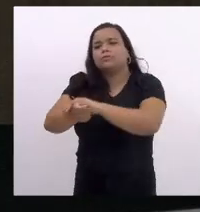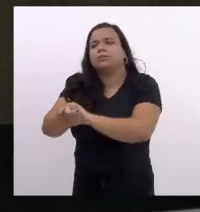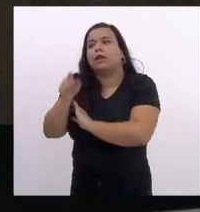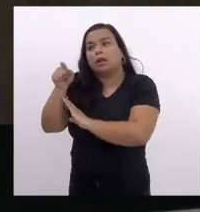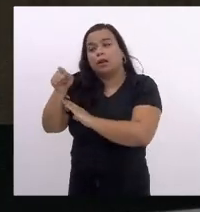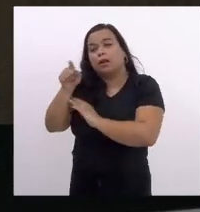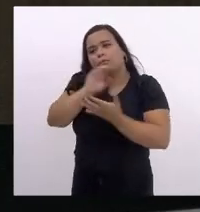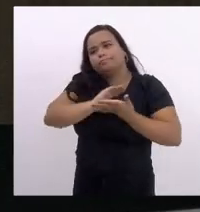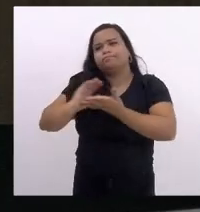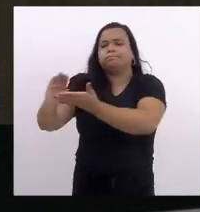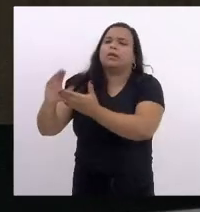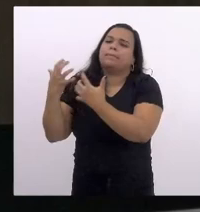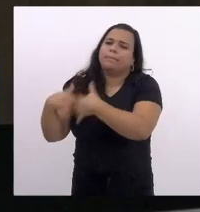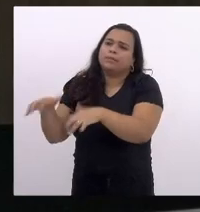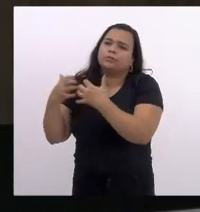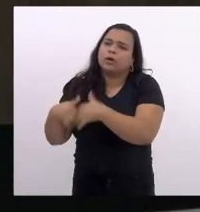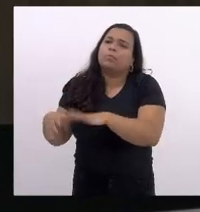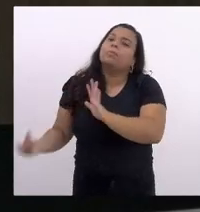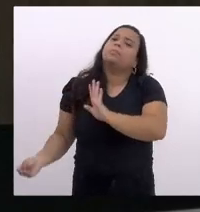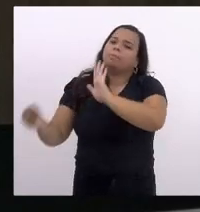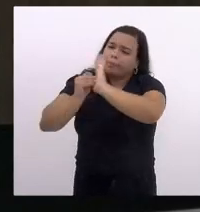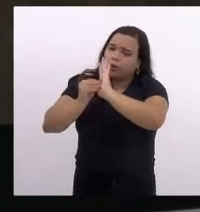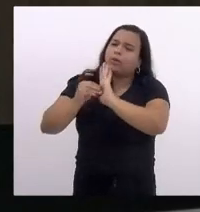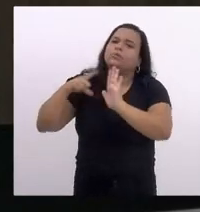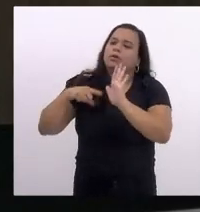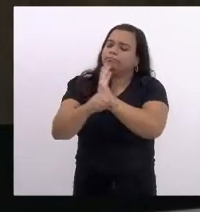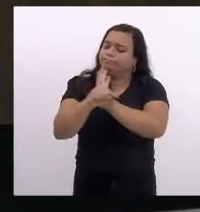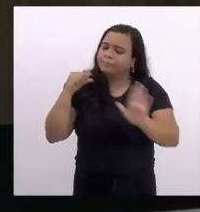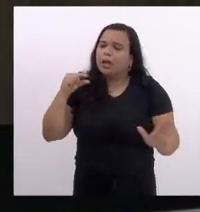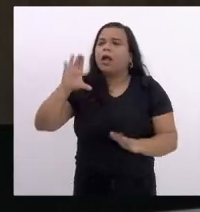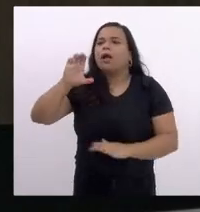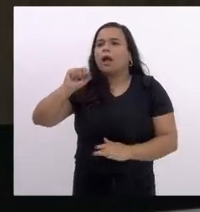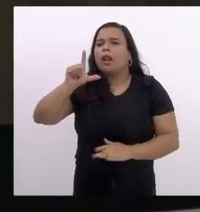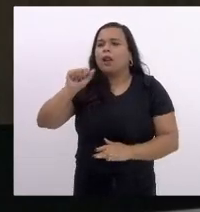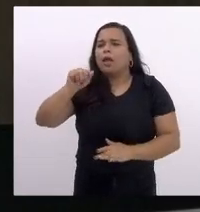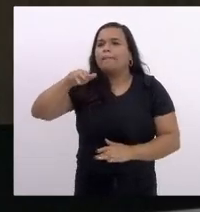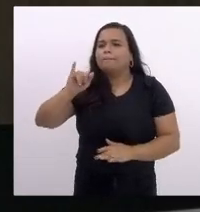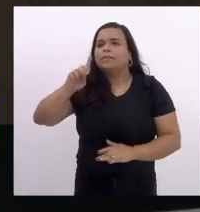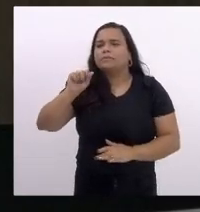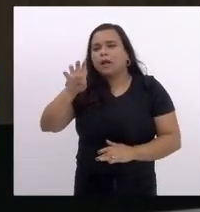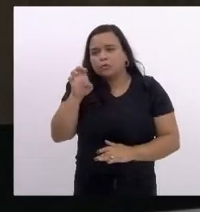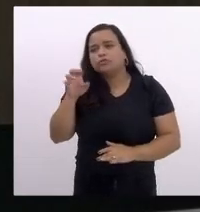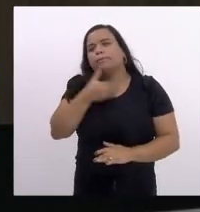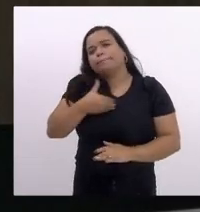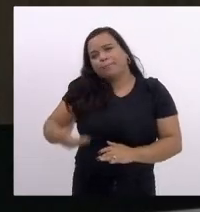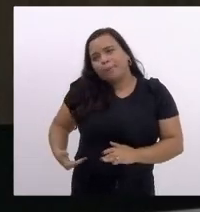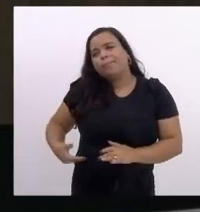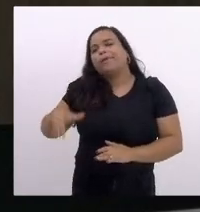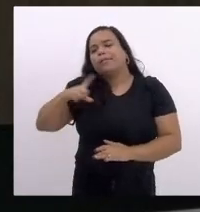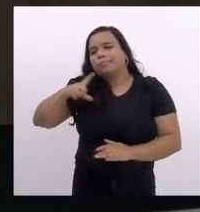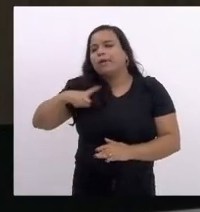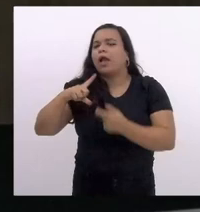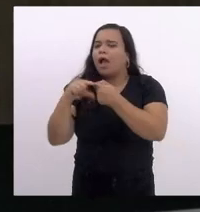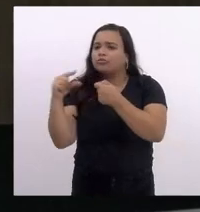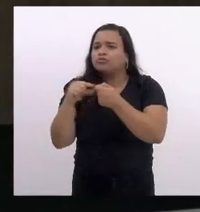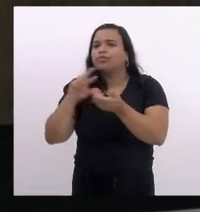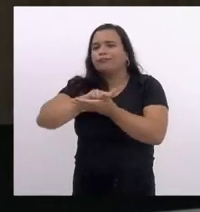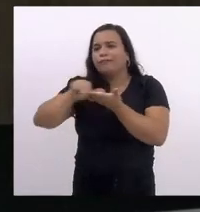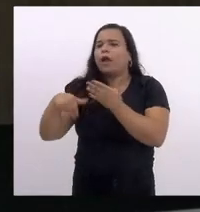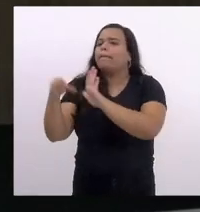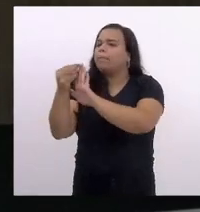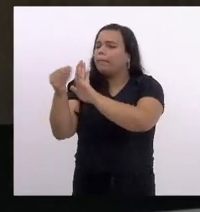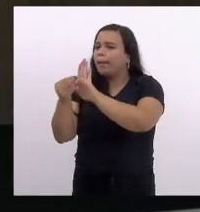especificamente calamidade pública, ainda citou todos os artigos de reconhecimento